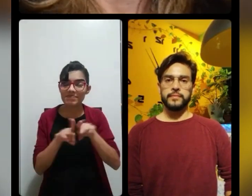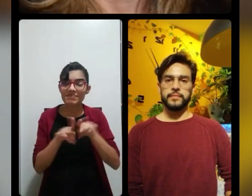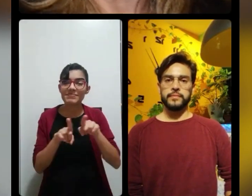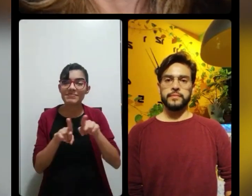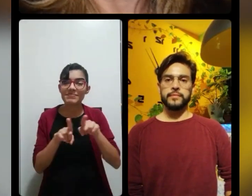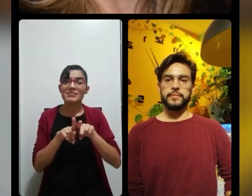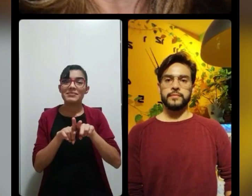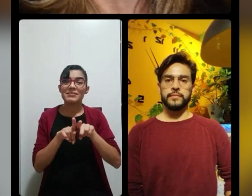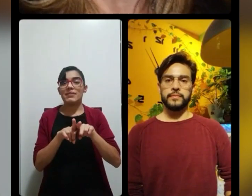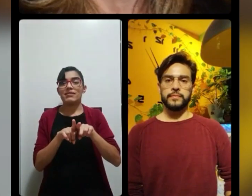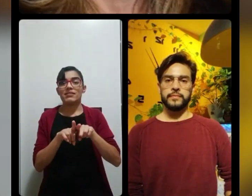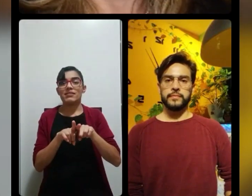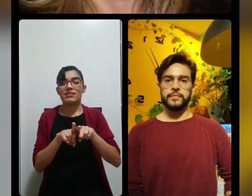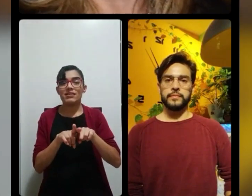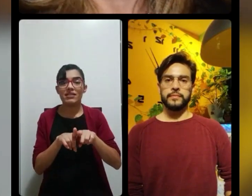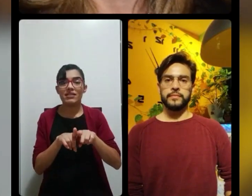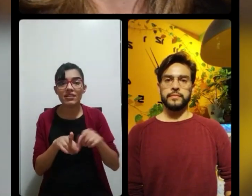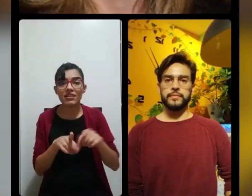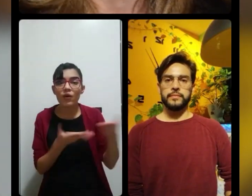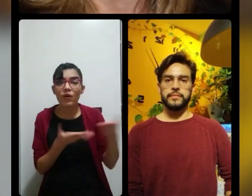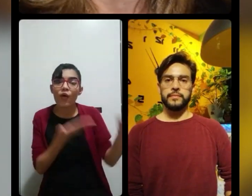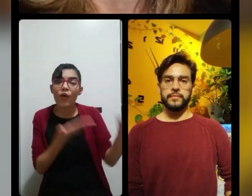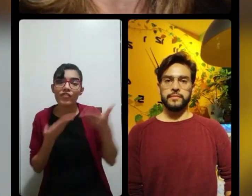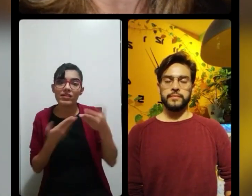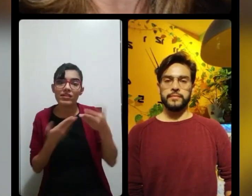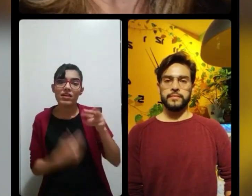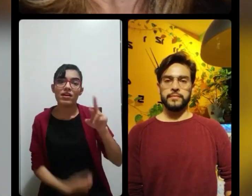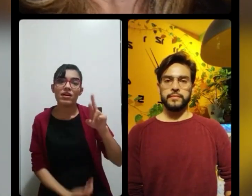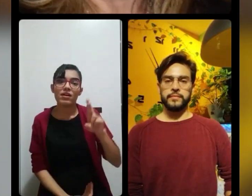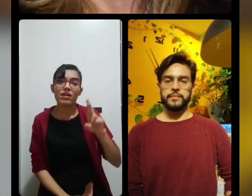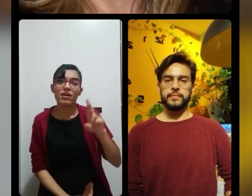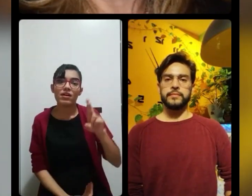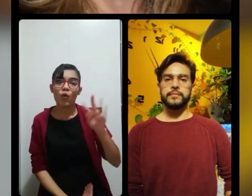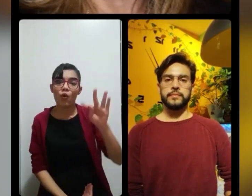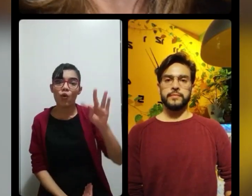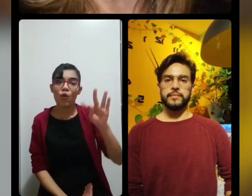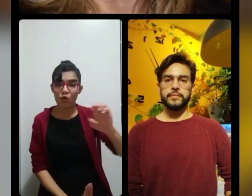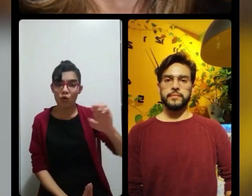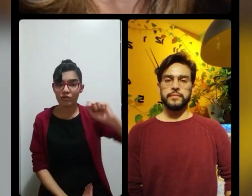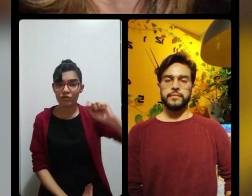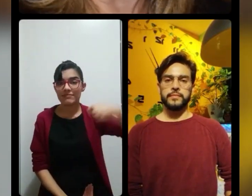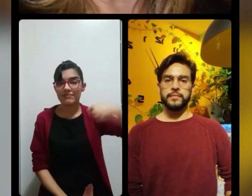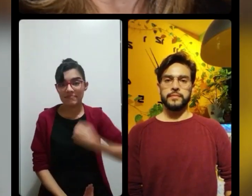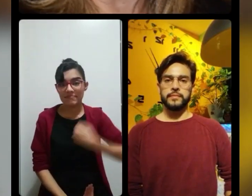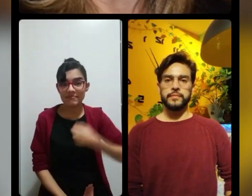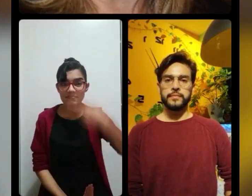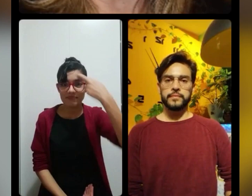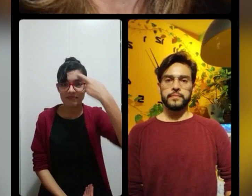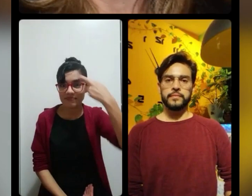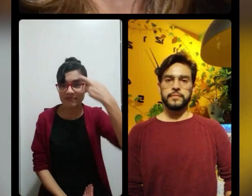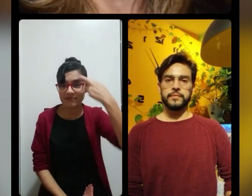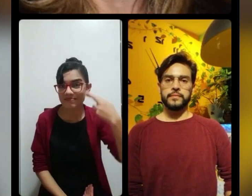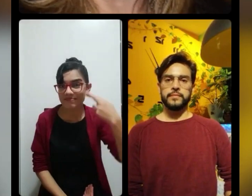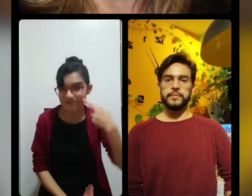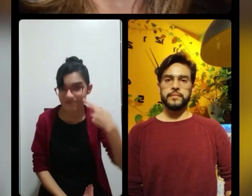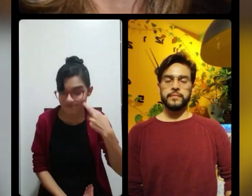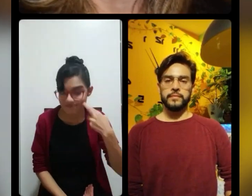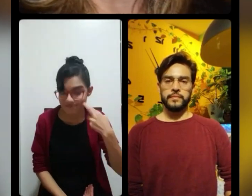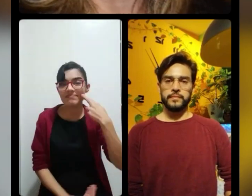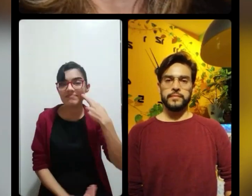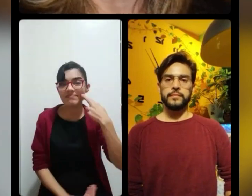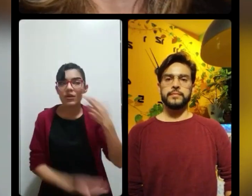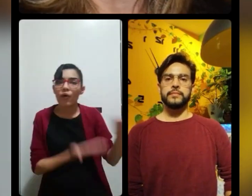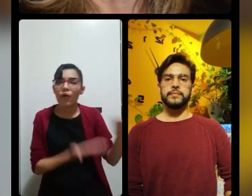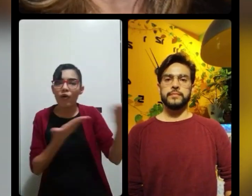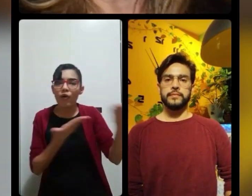Regis, que é graduanda do Letras Libras da UFRN, né? E ela foi convidada hoje para nos auxiliar aqui na